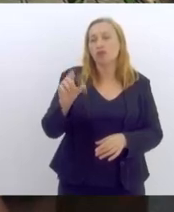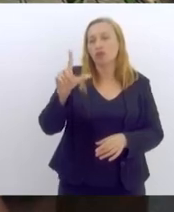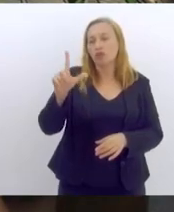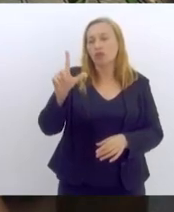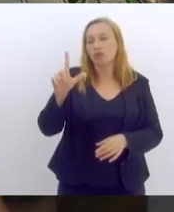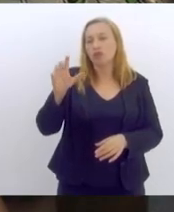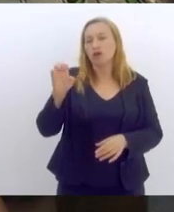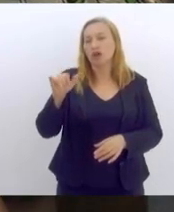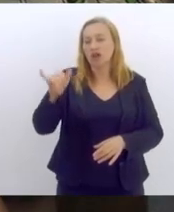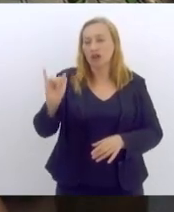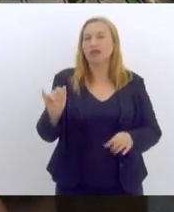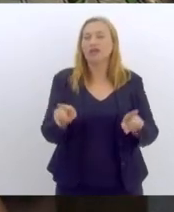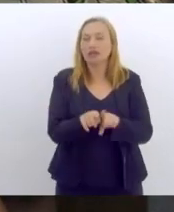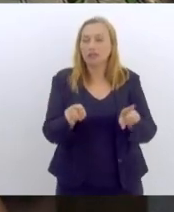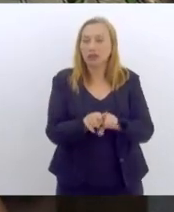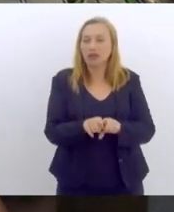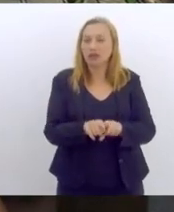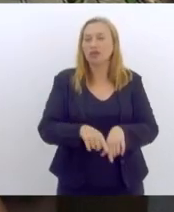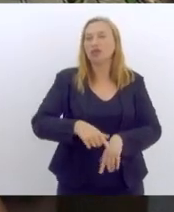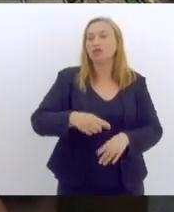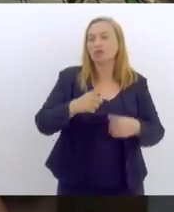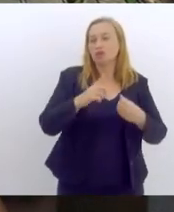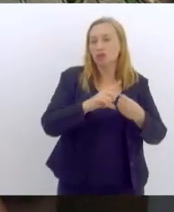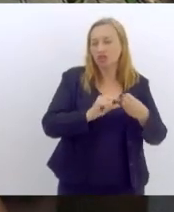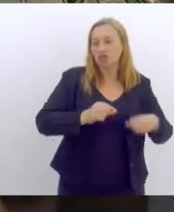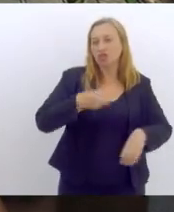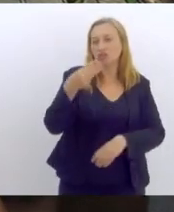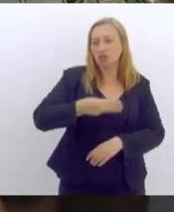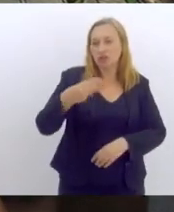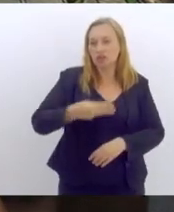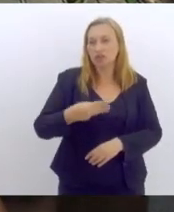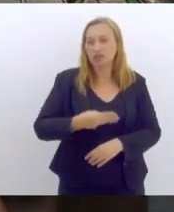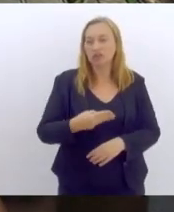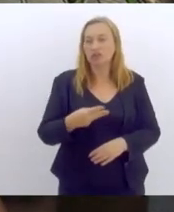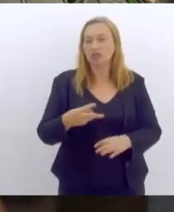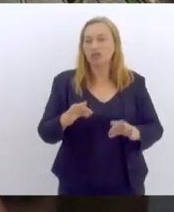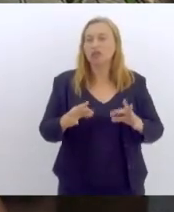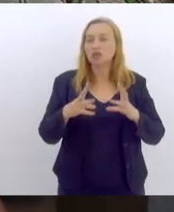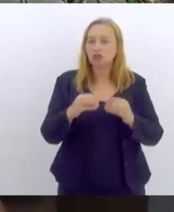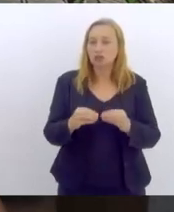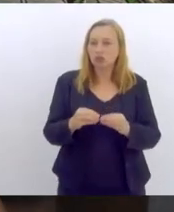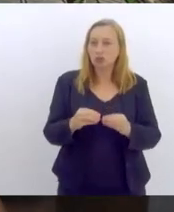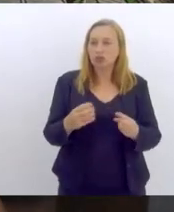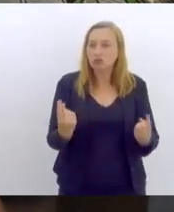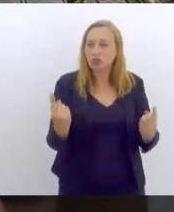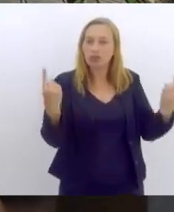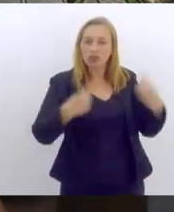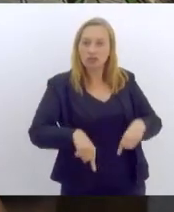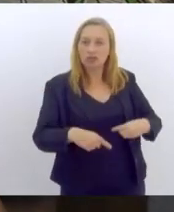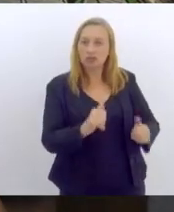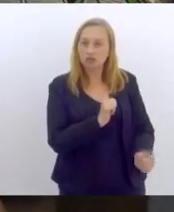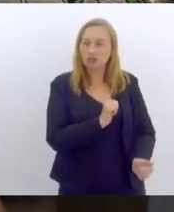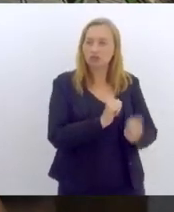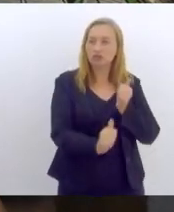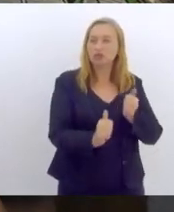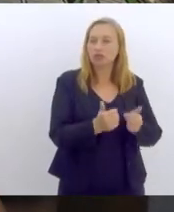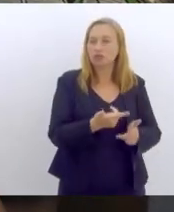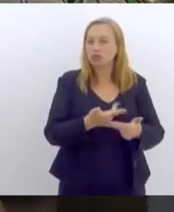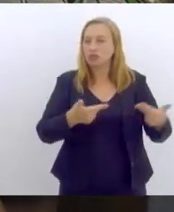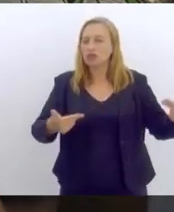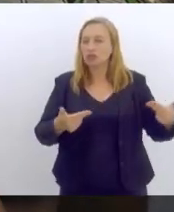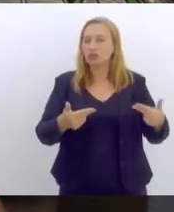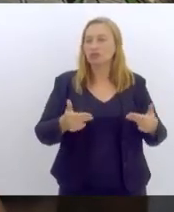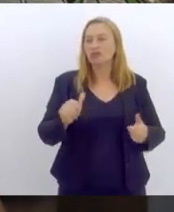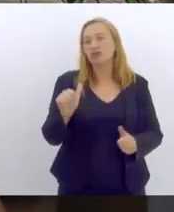terceiro, o parágrafo único, artigo 3º, a gente coloca que todos os torneios esportivos sejam feitos para ambos os